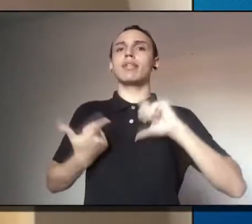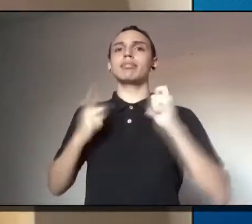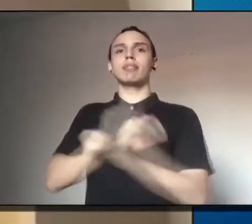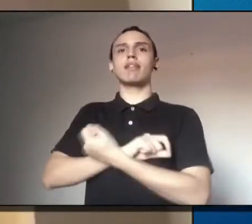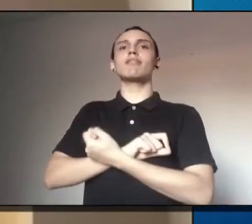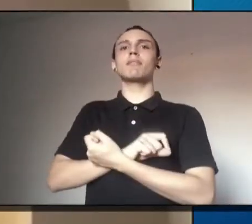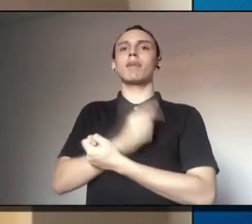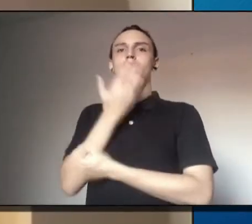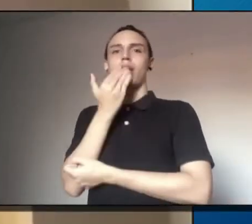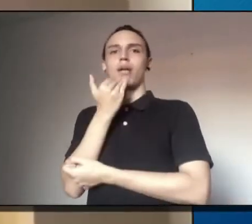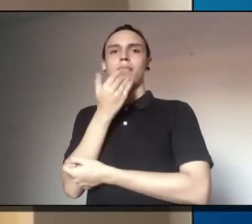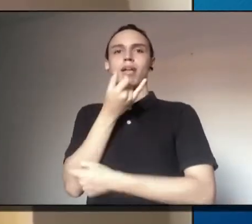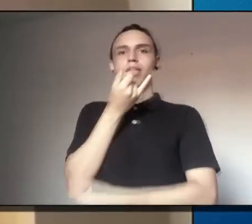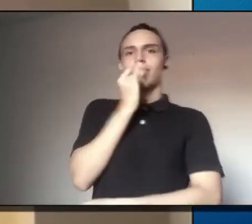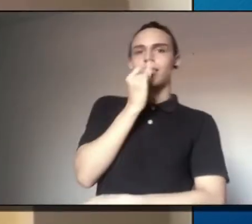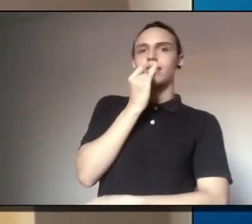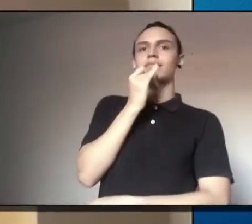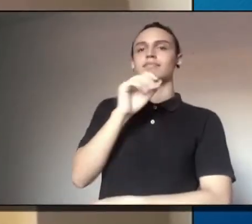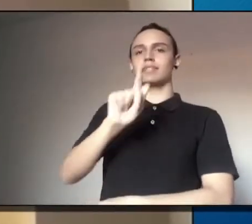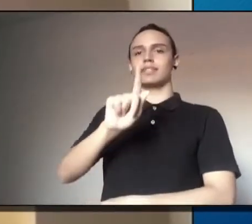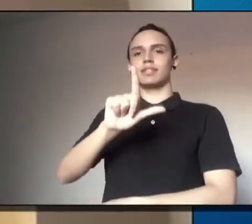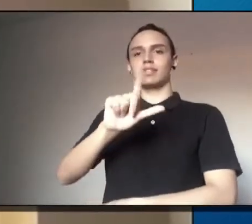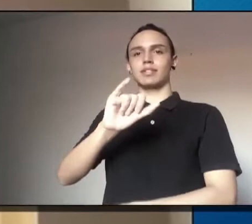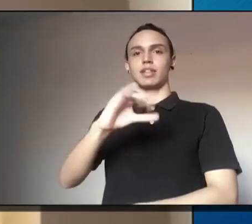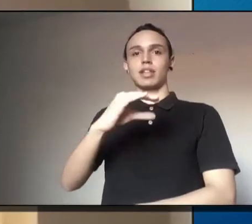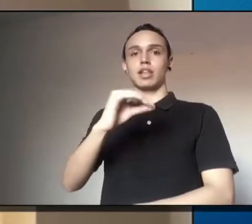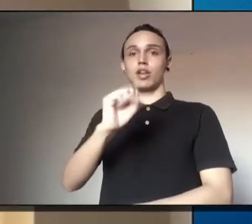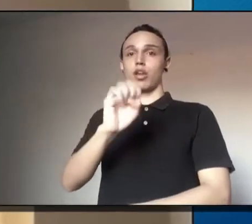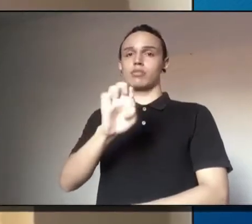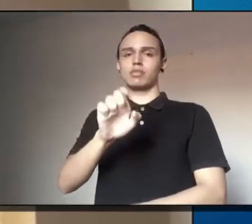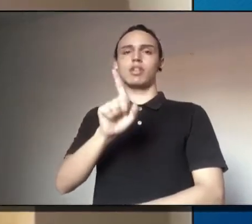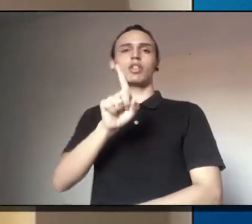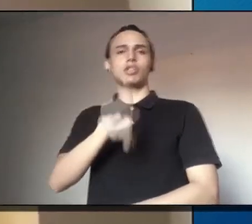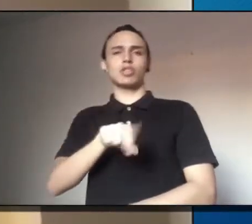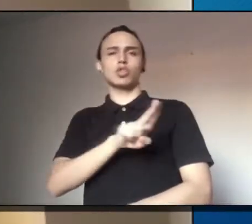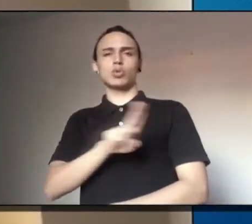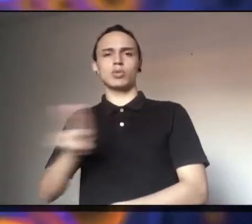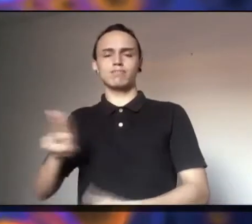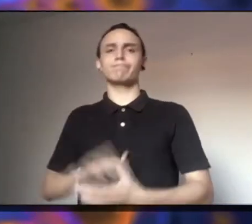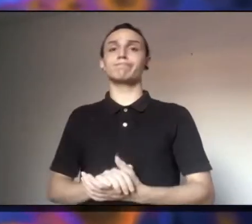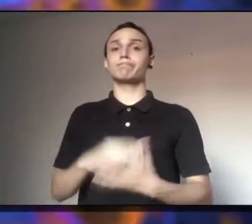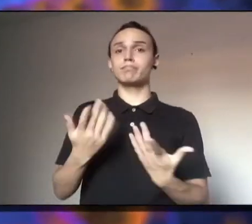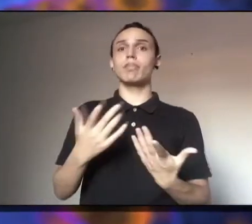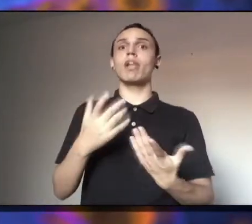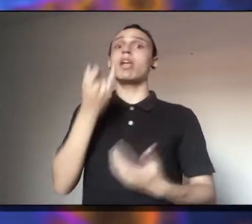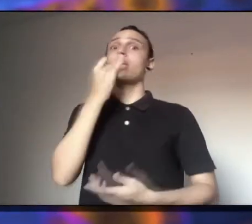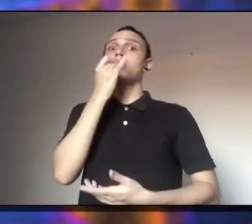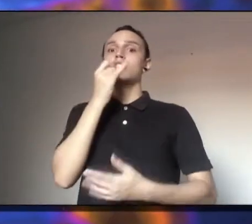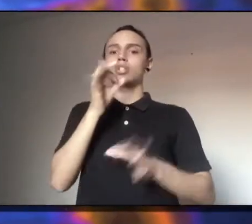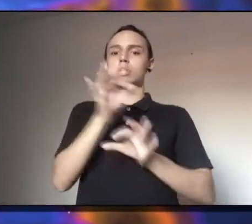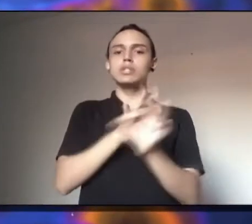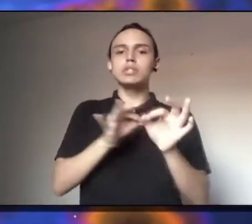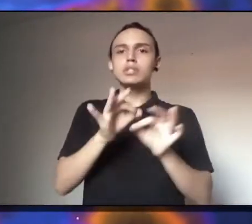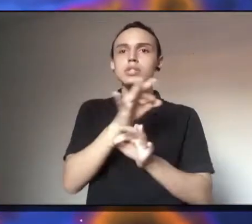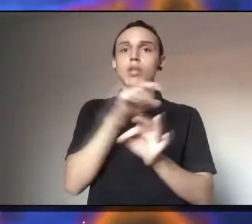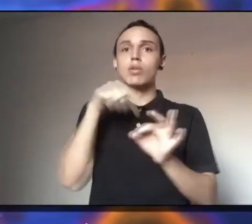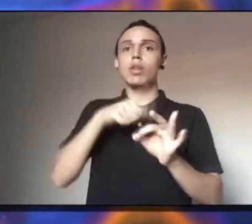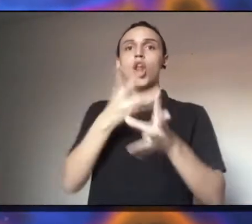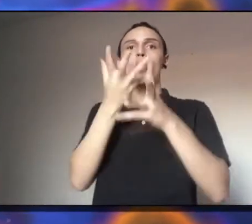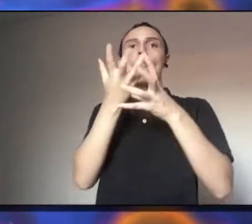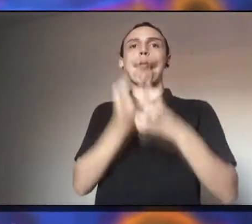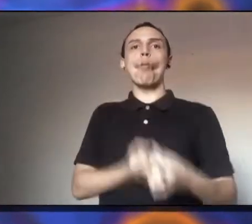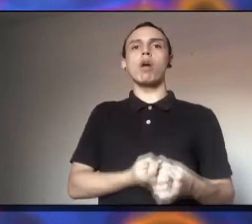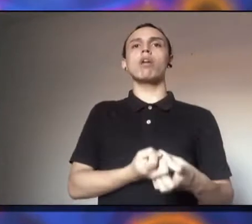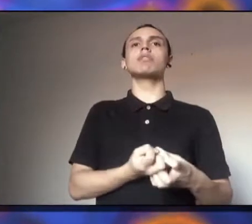ele é transformado em glicose, que é a nossa energia. Essa energia ela vai para dentro da célula. O